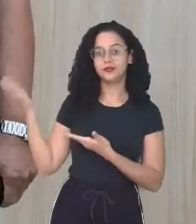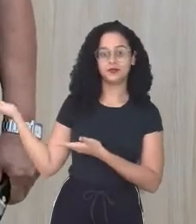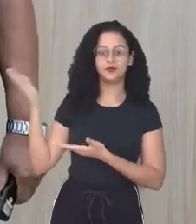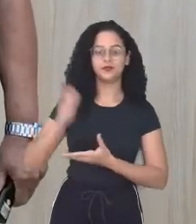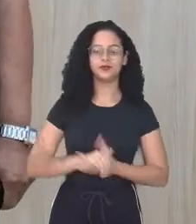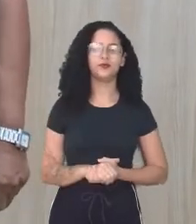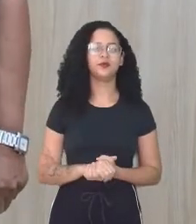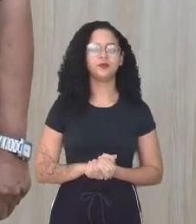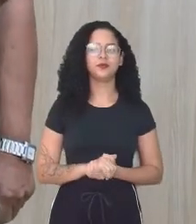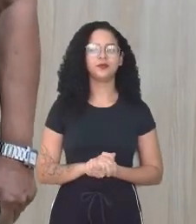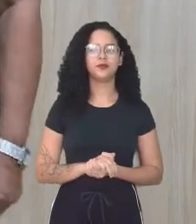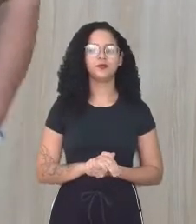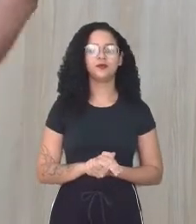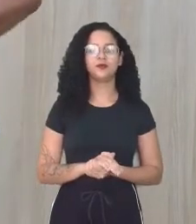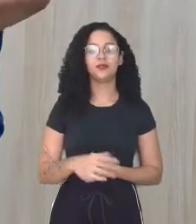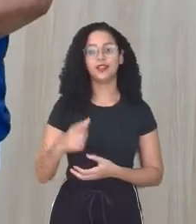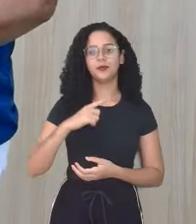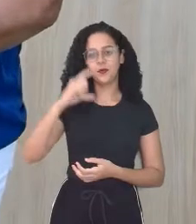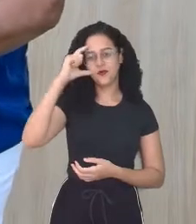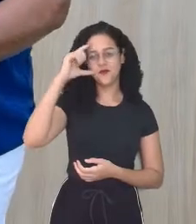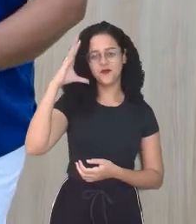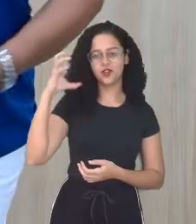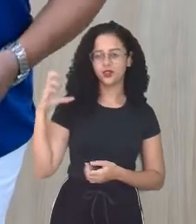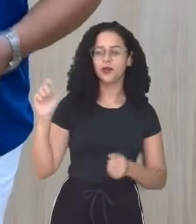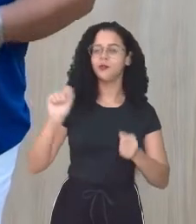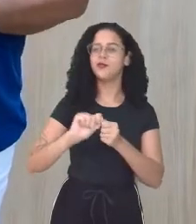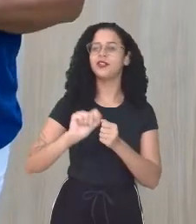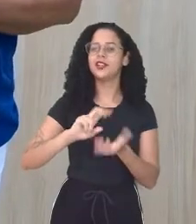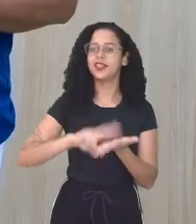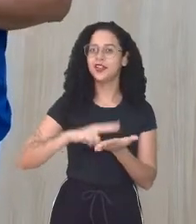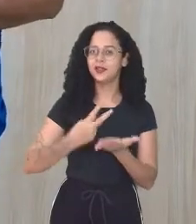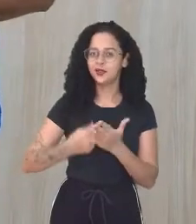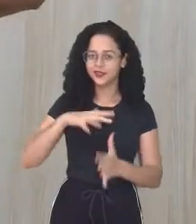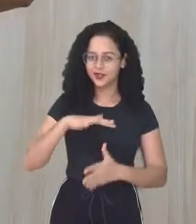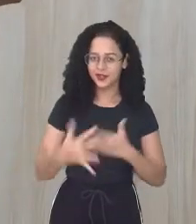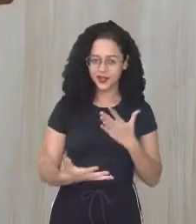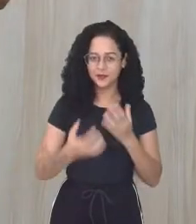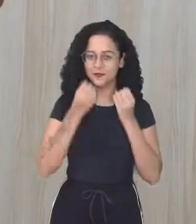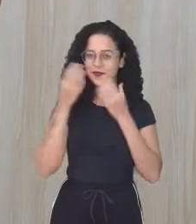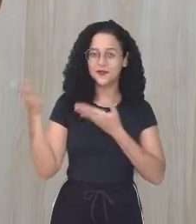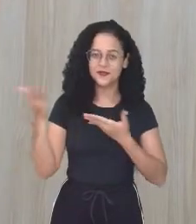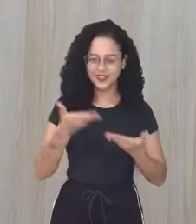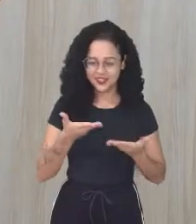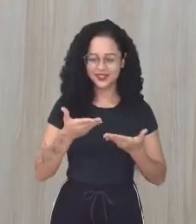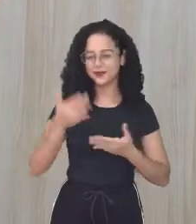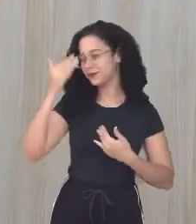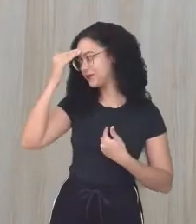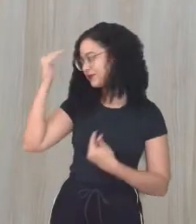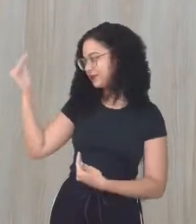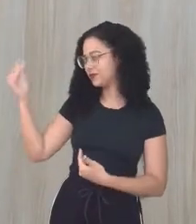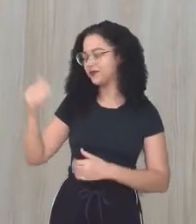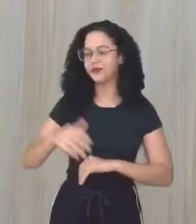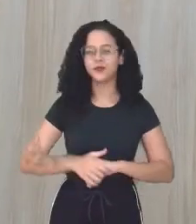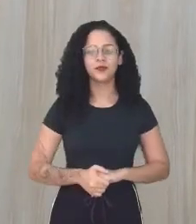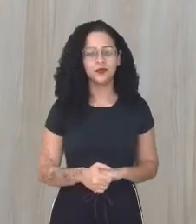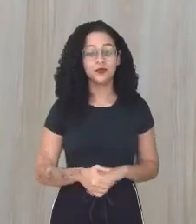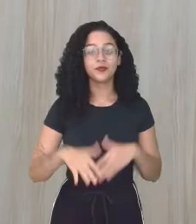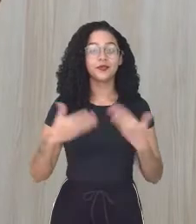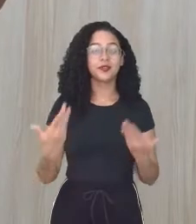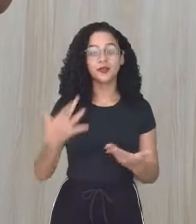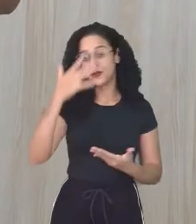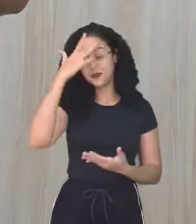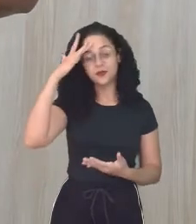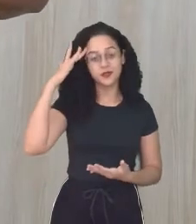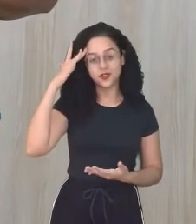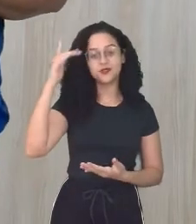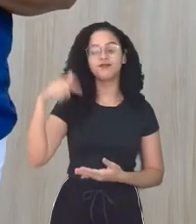sinal, temos Vitória para fazer a nossa tradução em Libras. Bem-vinda, Vitória. Pessoal,